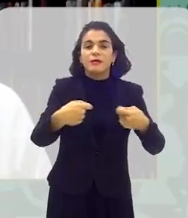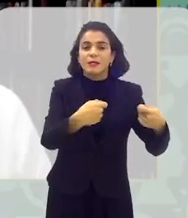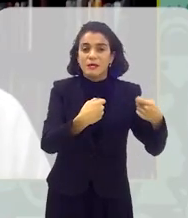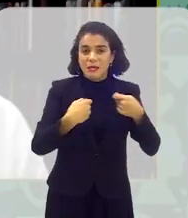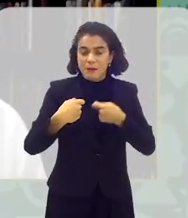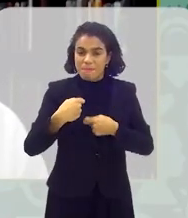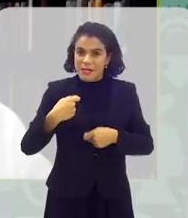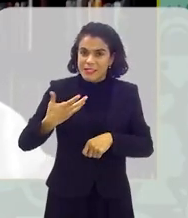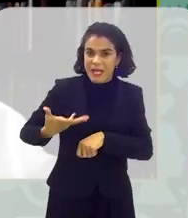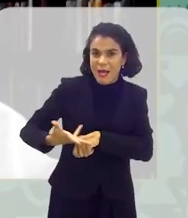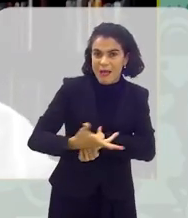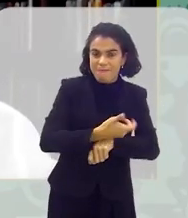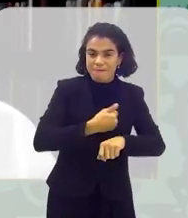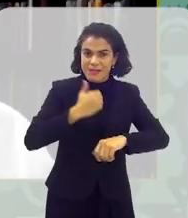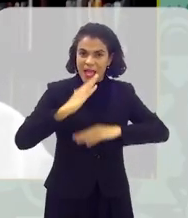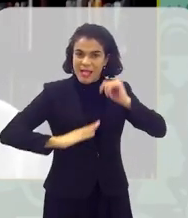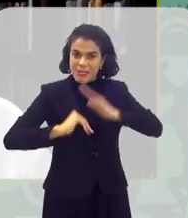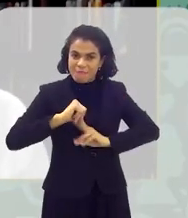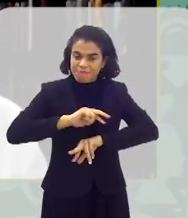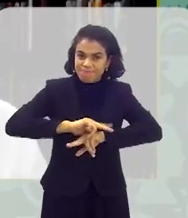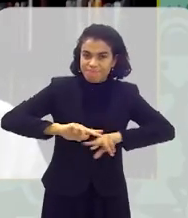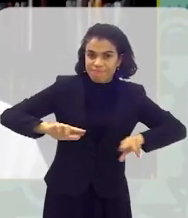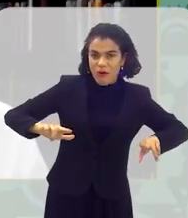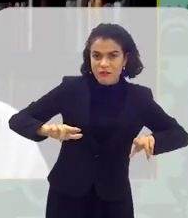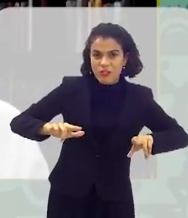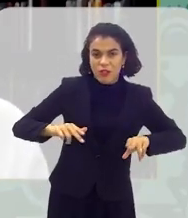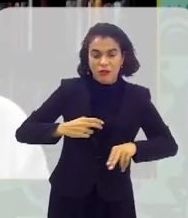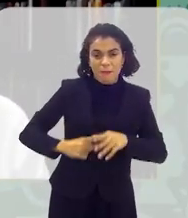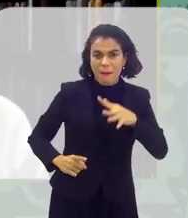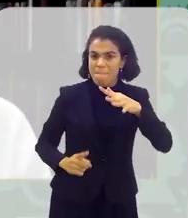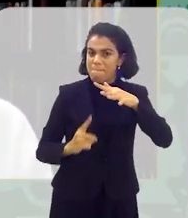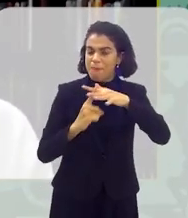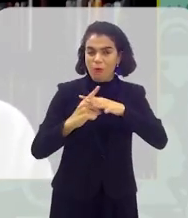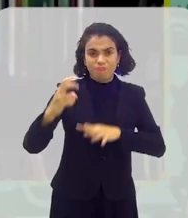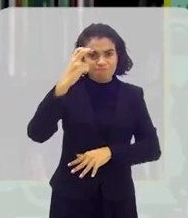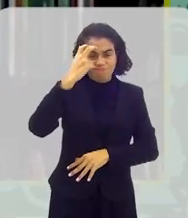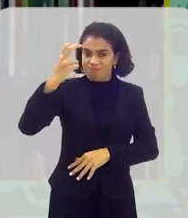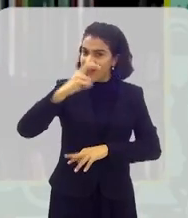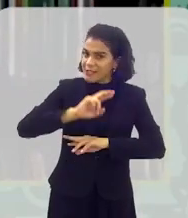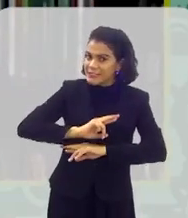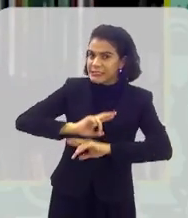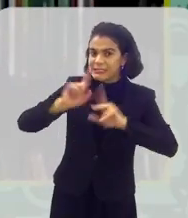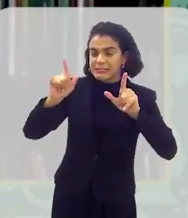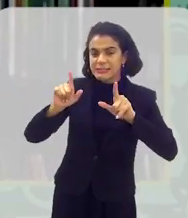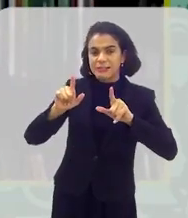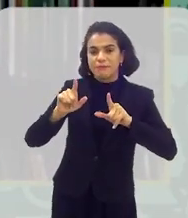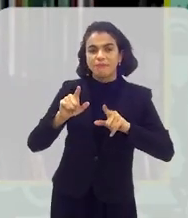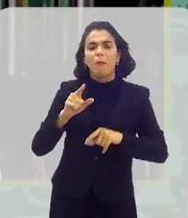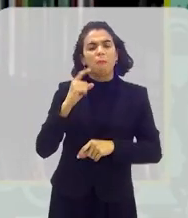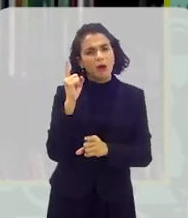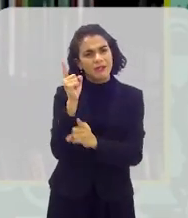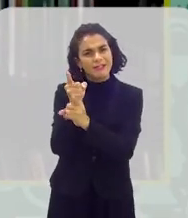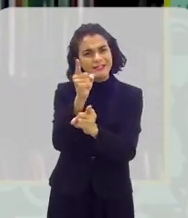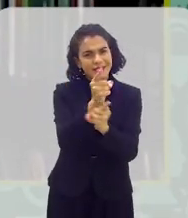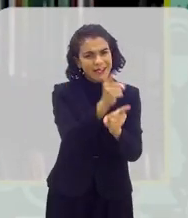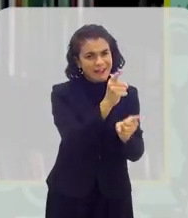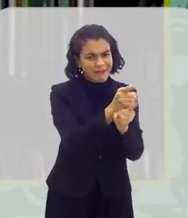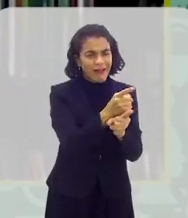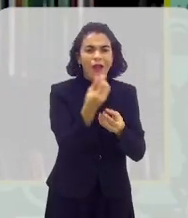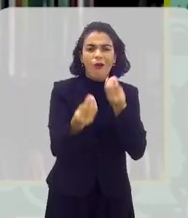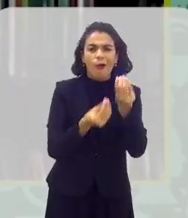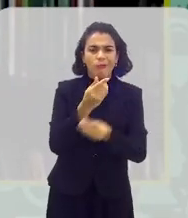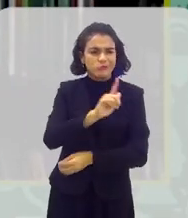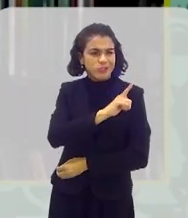exigem hard Skill e soft Skills diferentes é a inteligência artificial ela pode identificar como cada